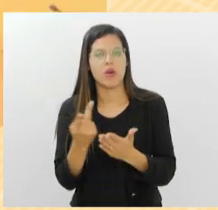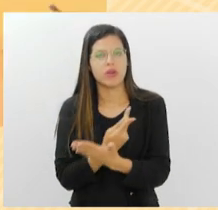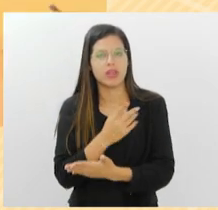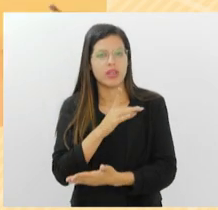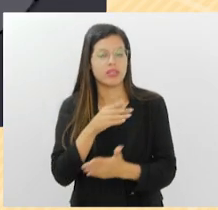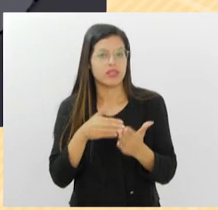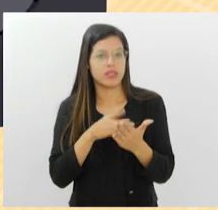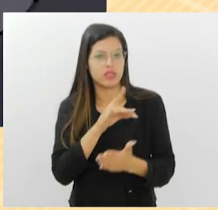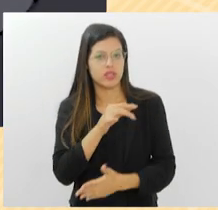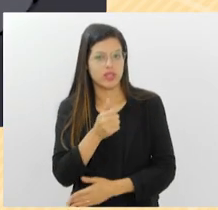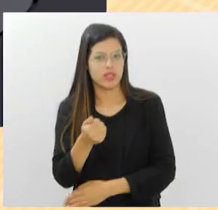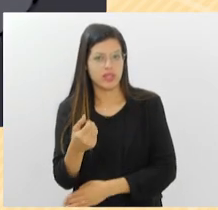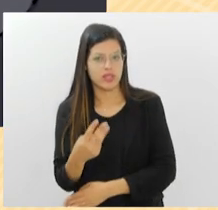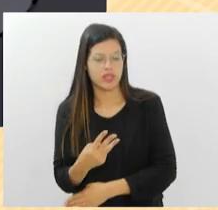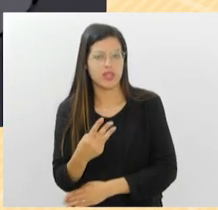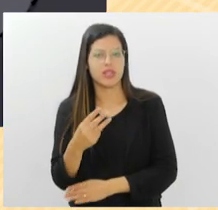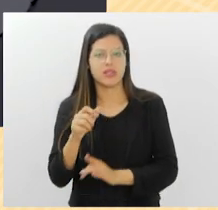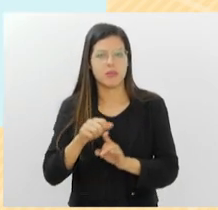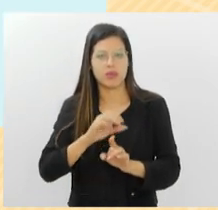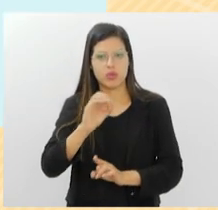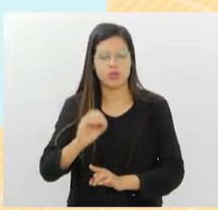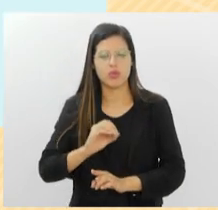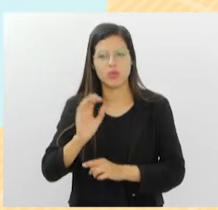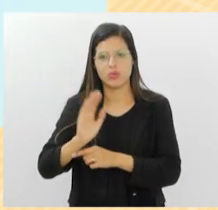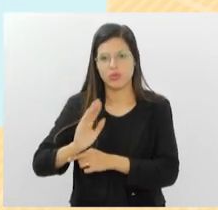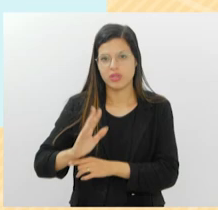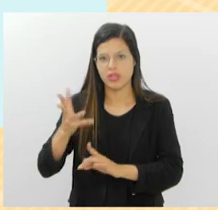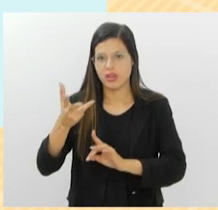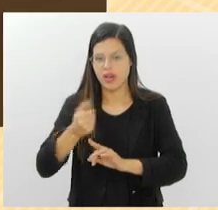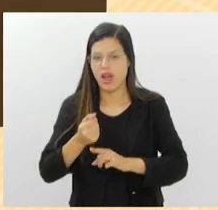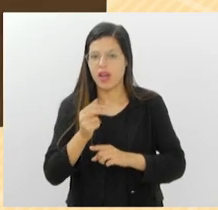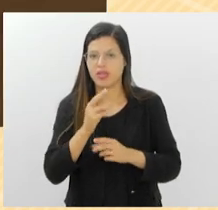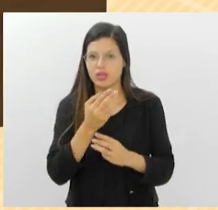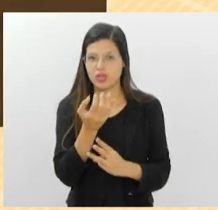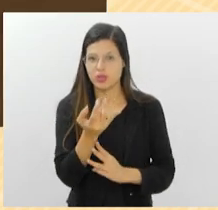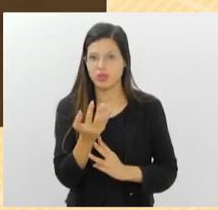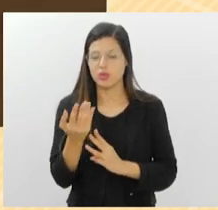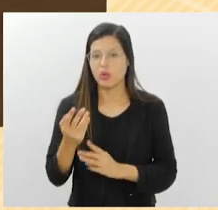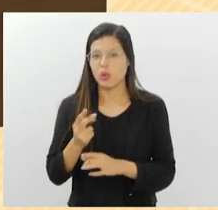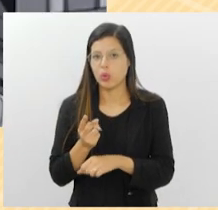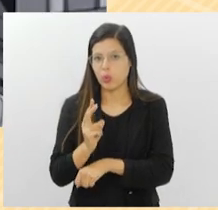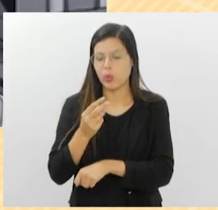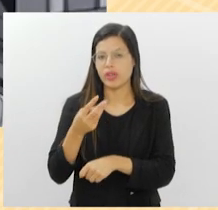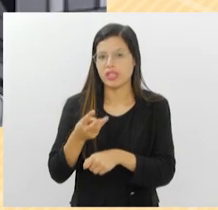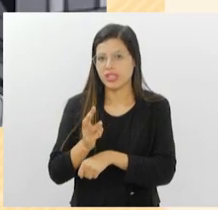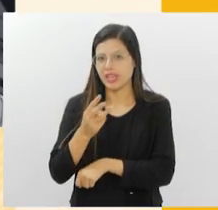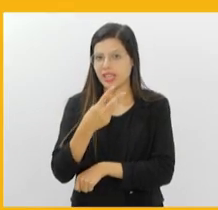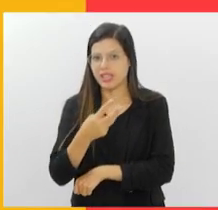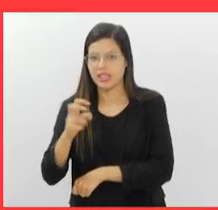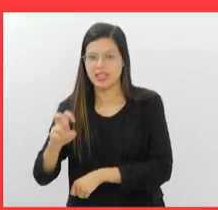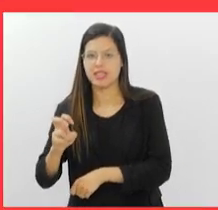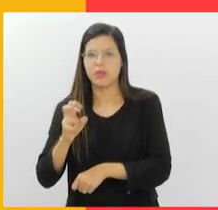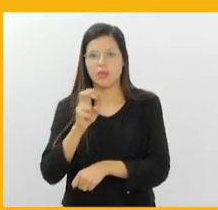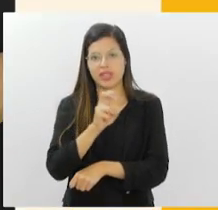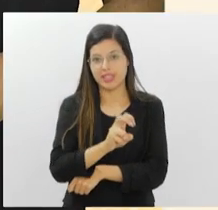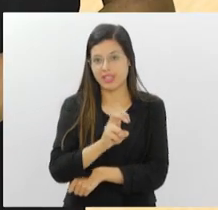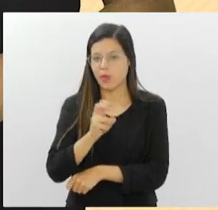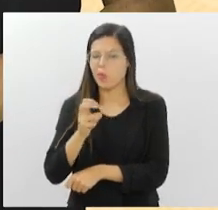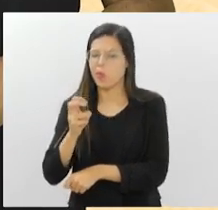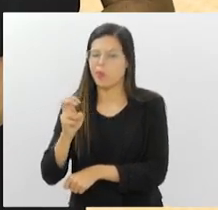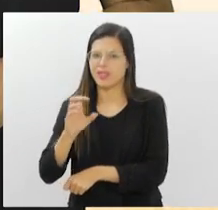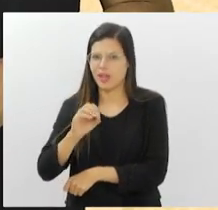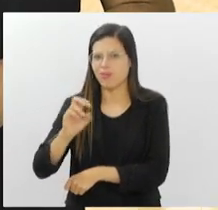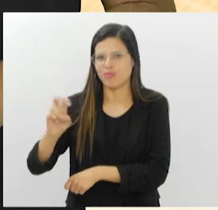dia 13 de outubro no Cine Arte UF, às 2 horas, 3h35 e às 5h05 da tarde. O